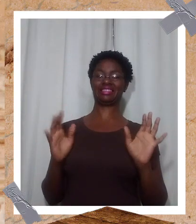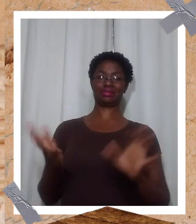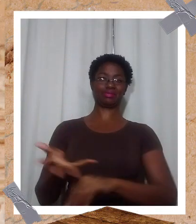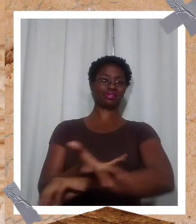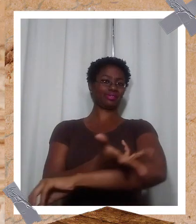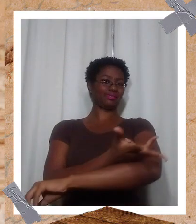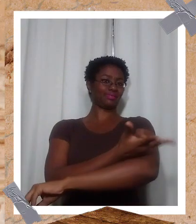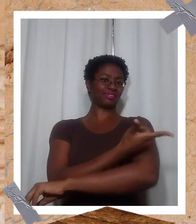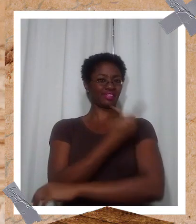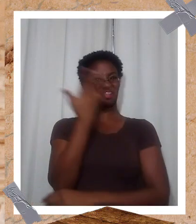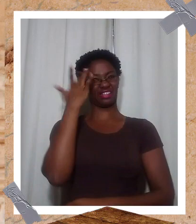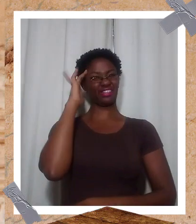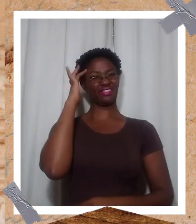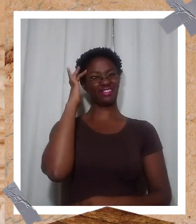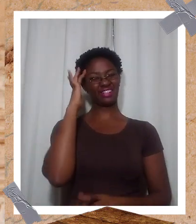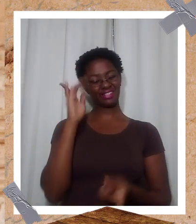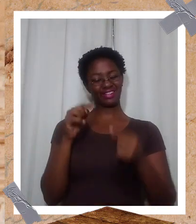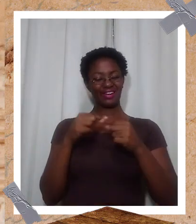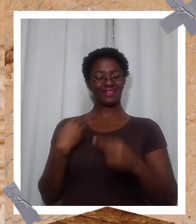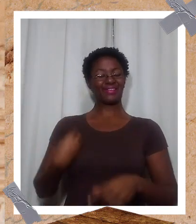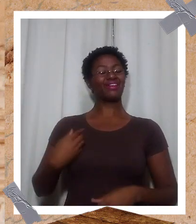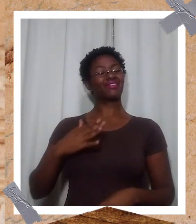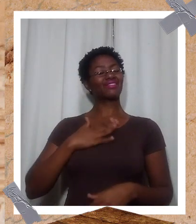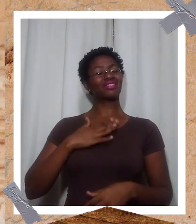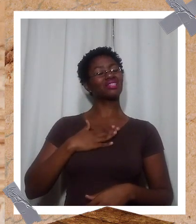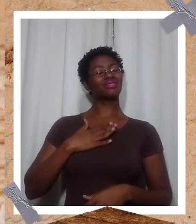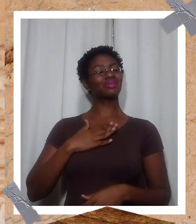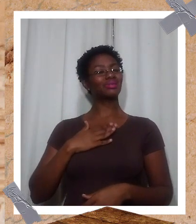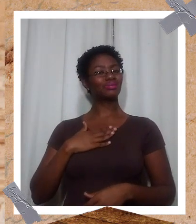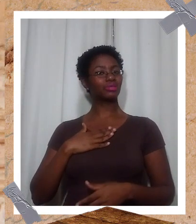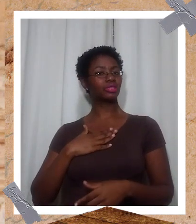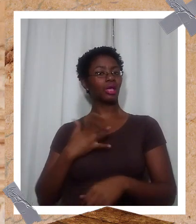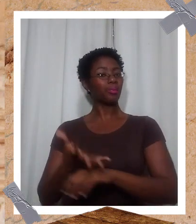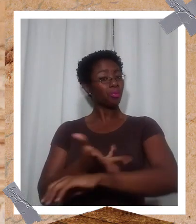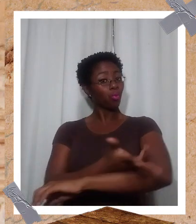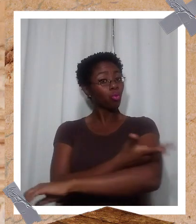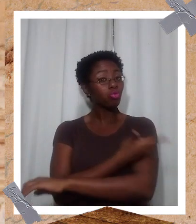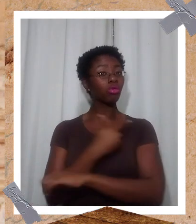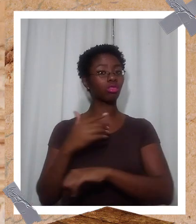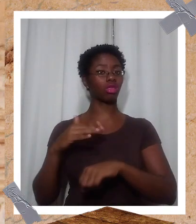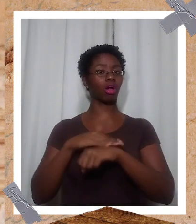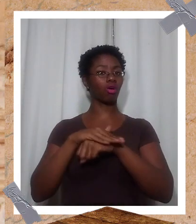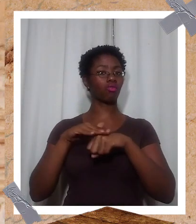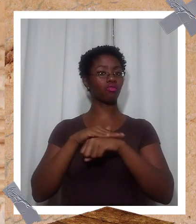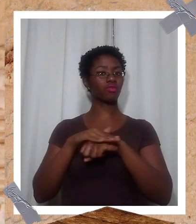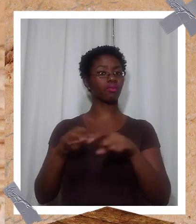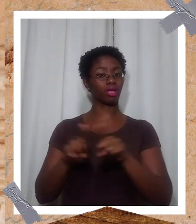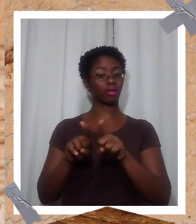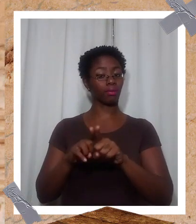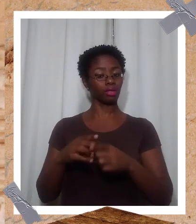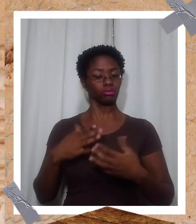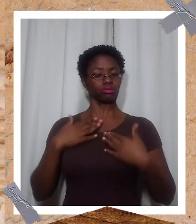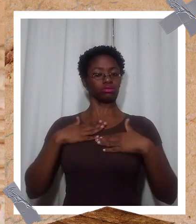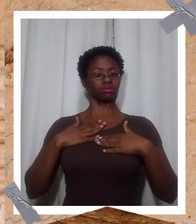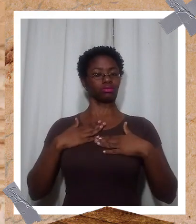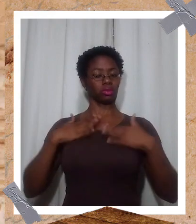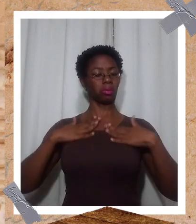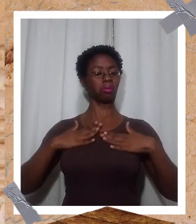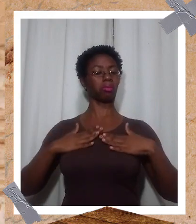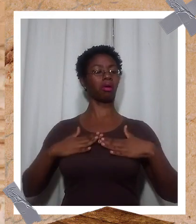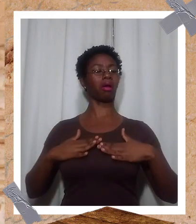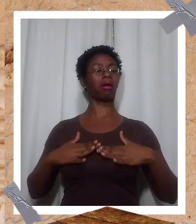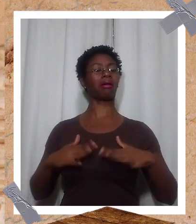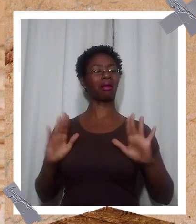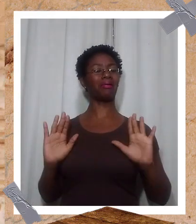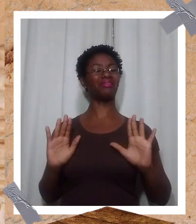me emocionar, eu acho. Para me emocionar na conversa, mas tentar segurar toda a emoção. Carolina de Jesus tem tudo a ver com a minha